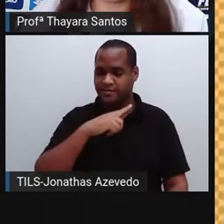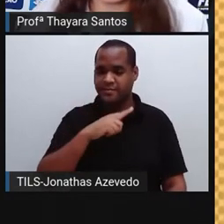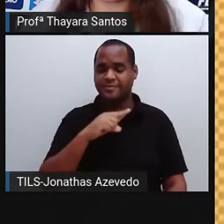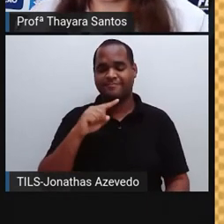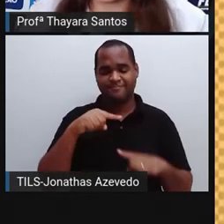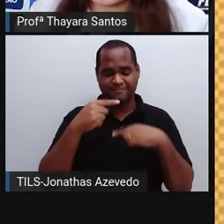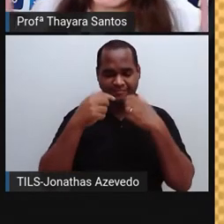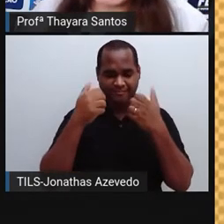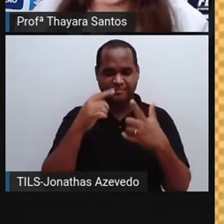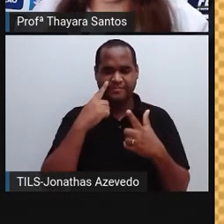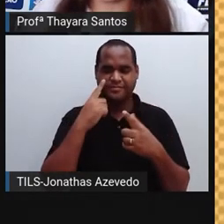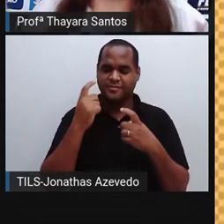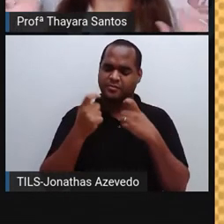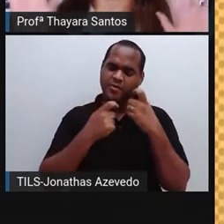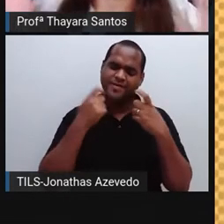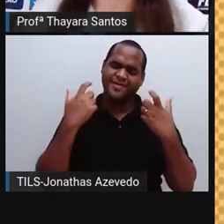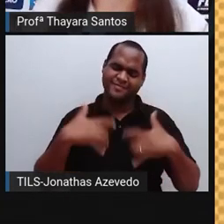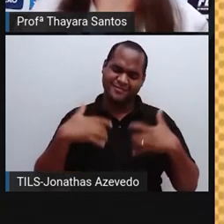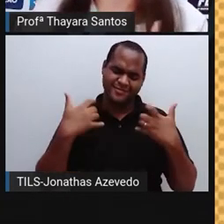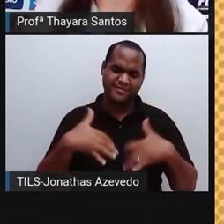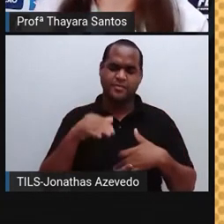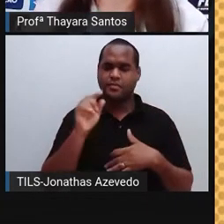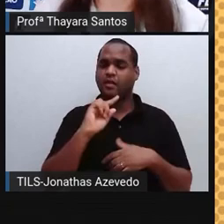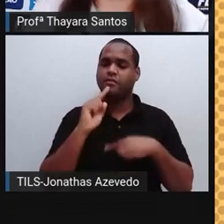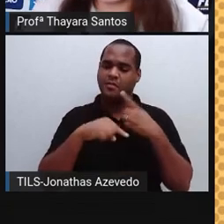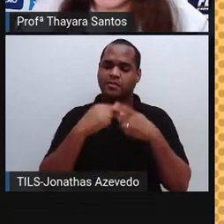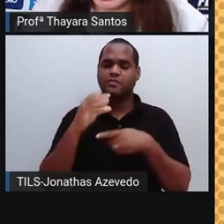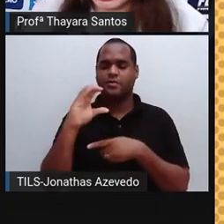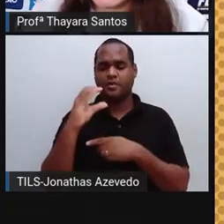daqui a pouquinho, então não precisa ficar agoniado. Daqui a pouco tem